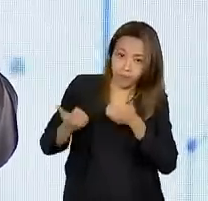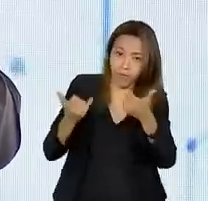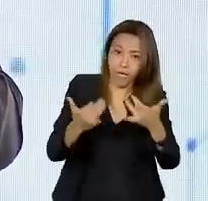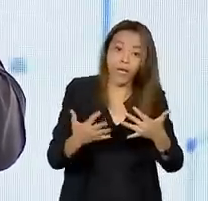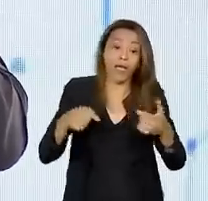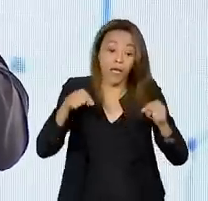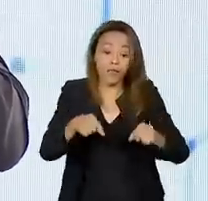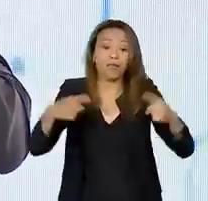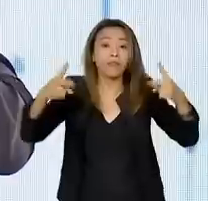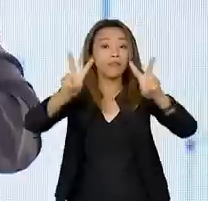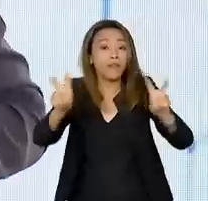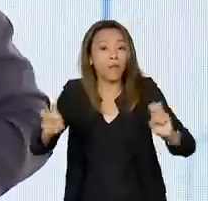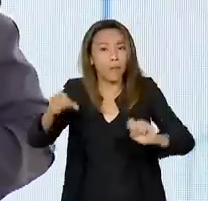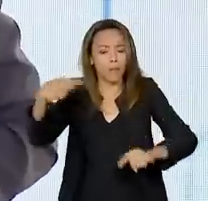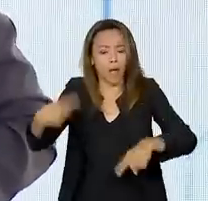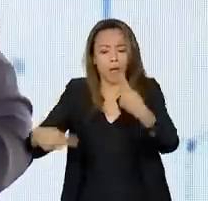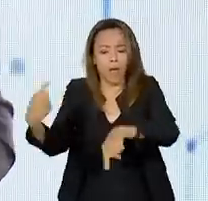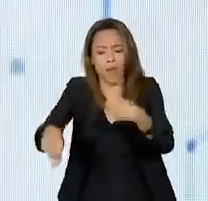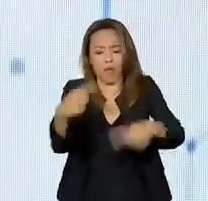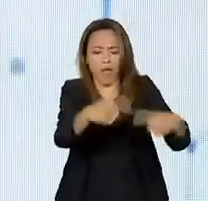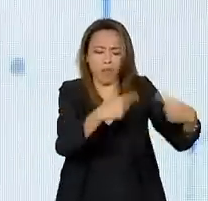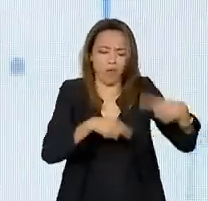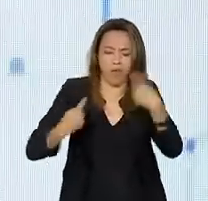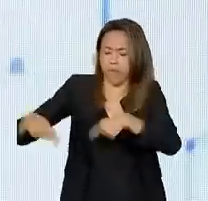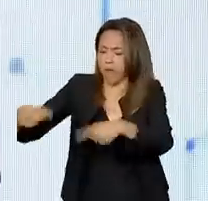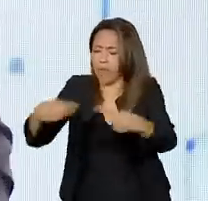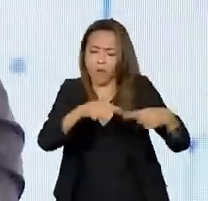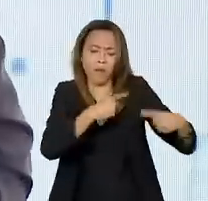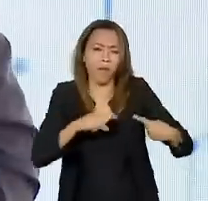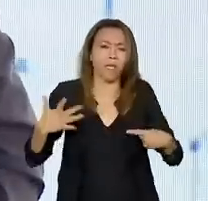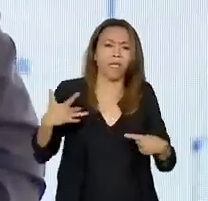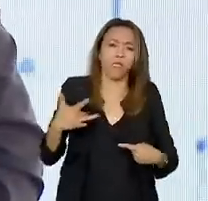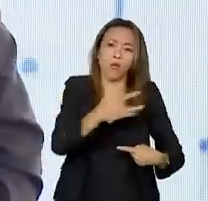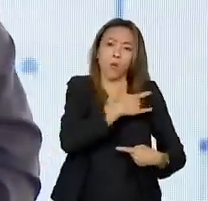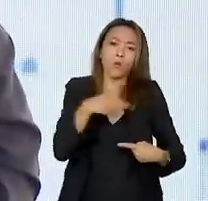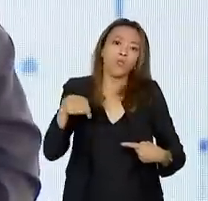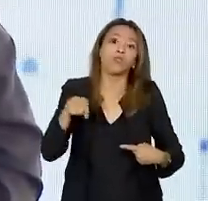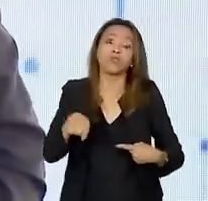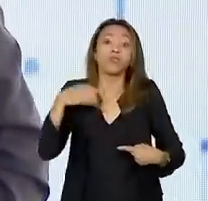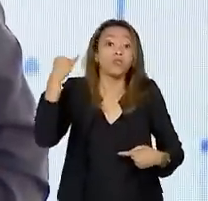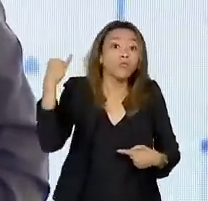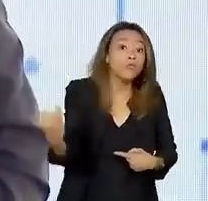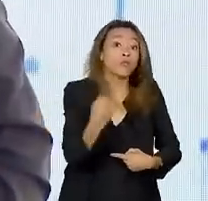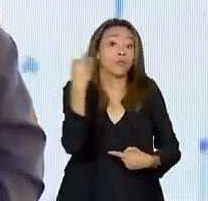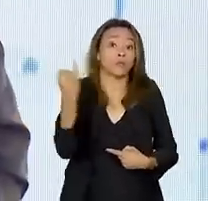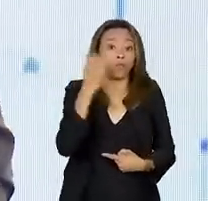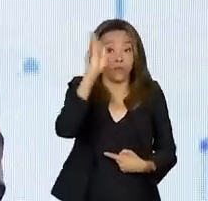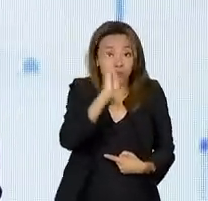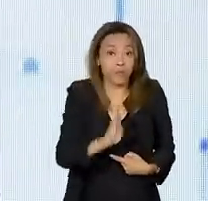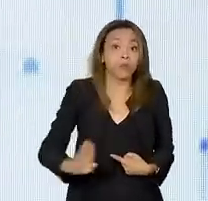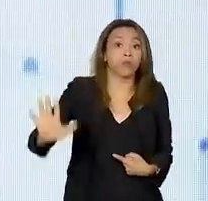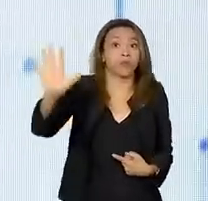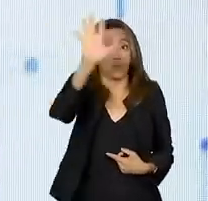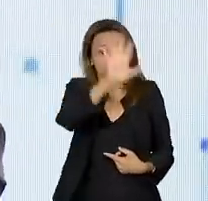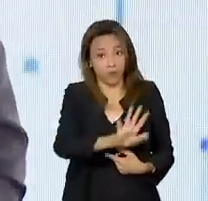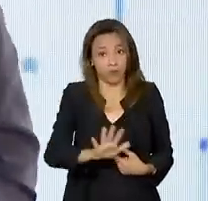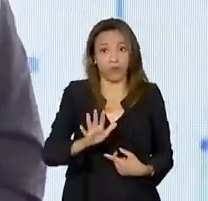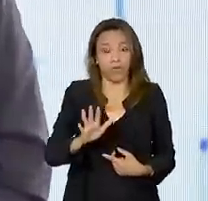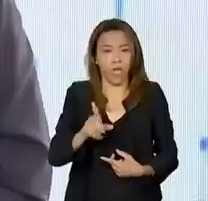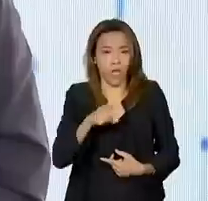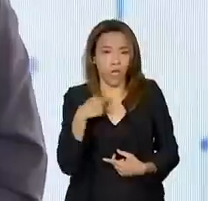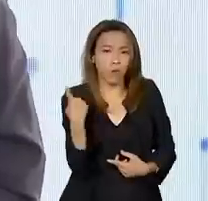da saúde é um debate de soberania nacional. A gente não